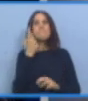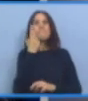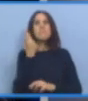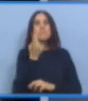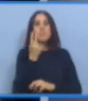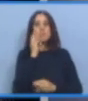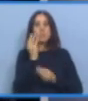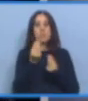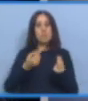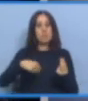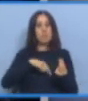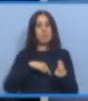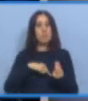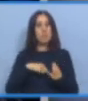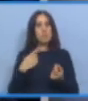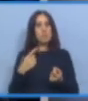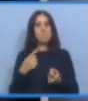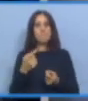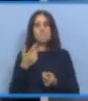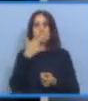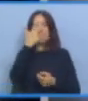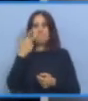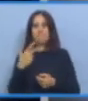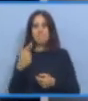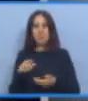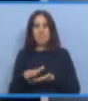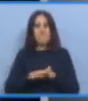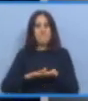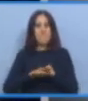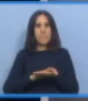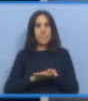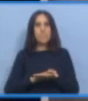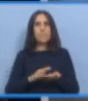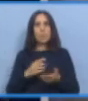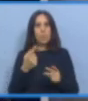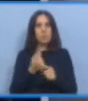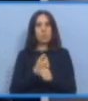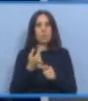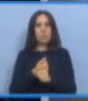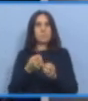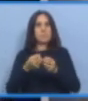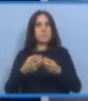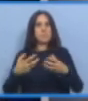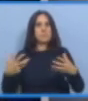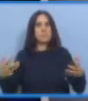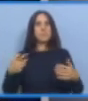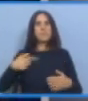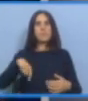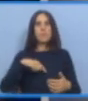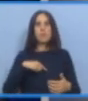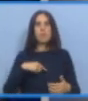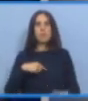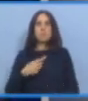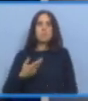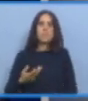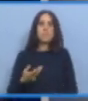que está completamente suportado no mais e mais consumo, que está suportado em